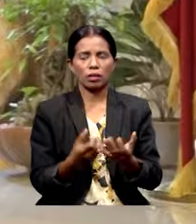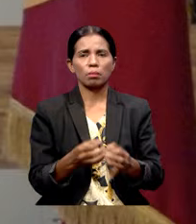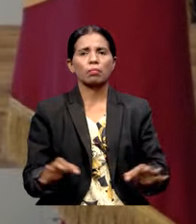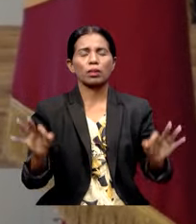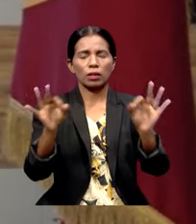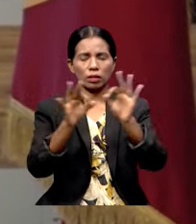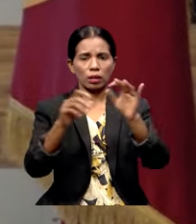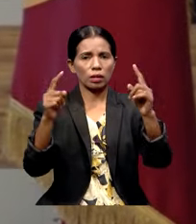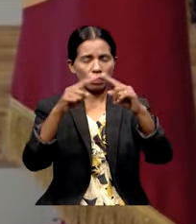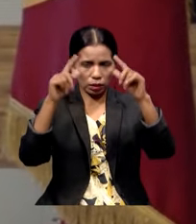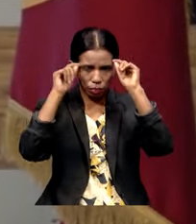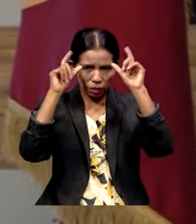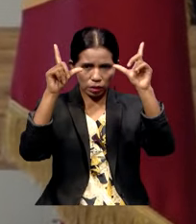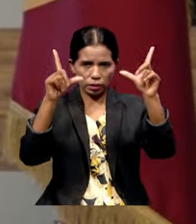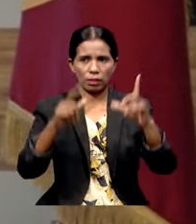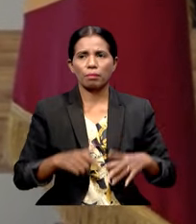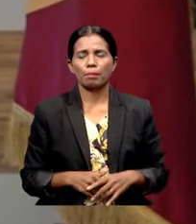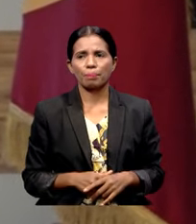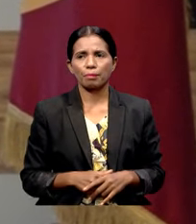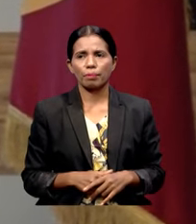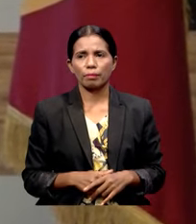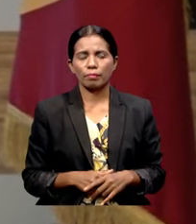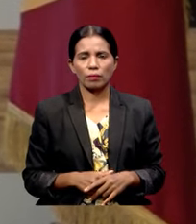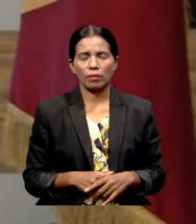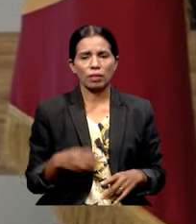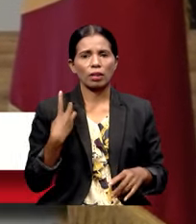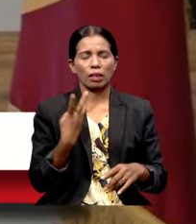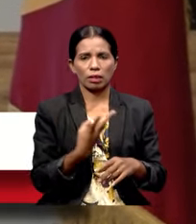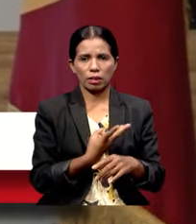para Timor-Leste. Em alguns,